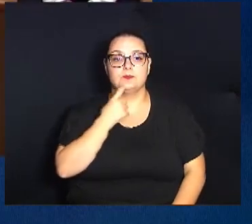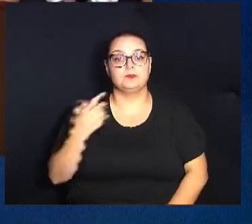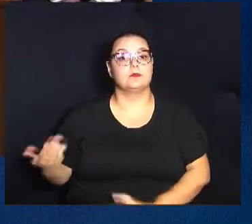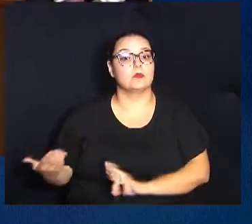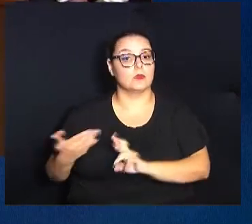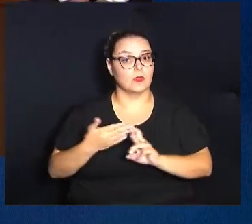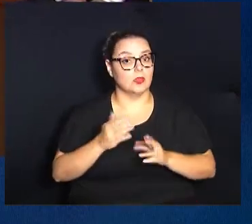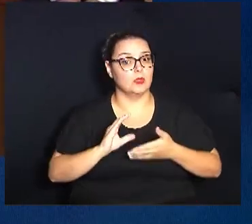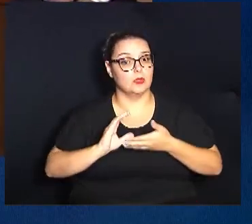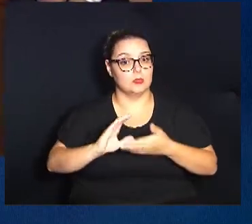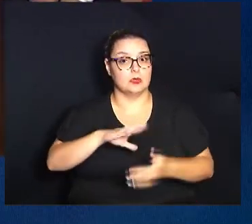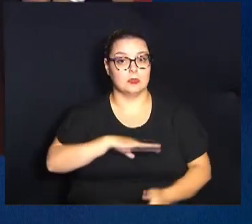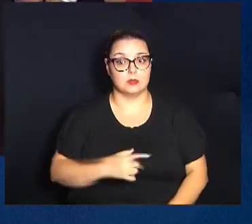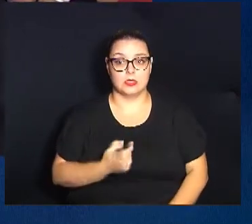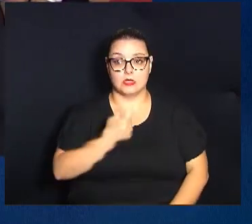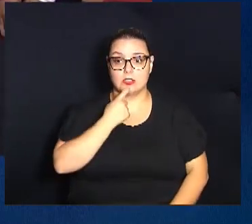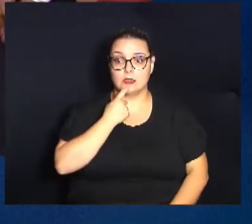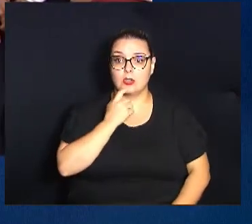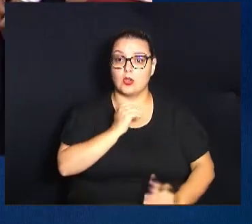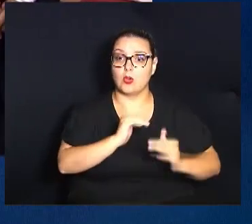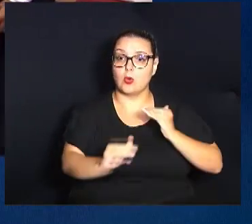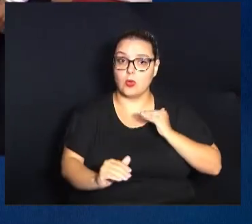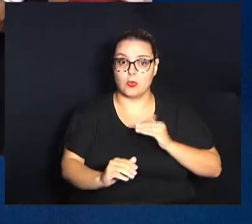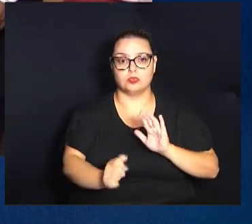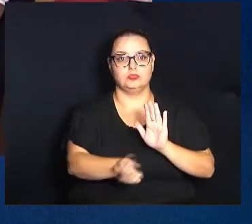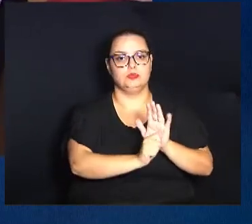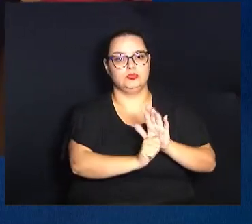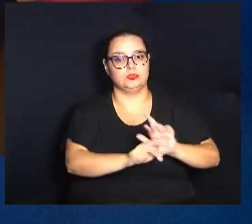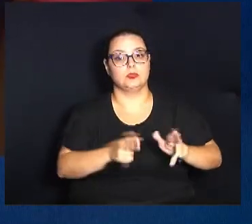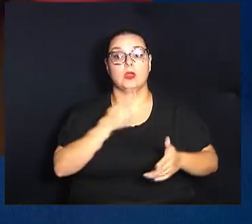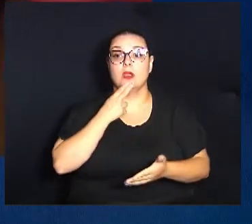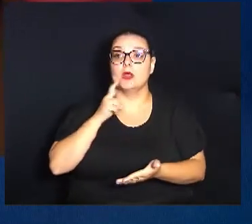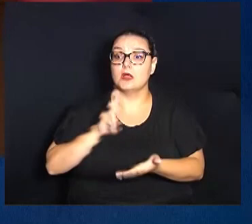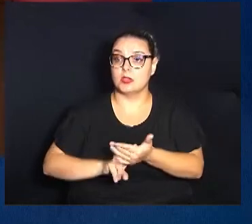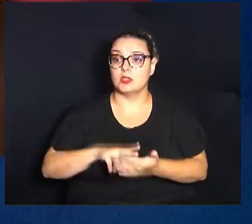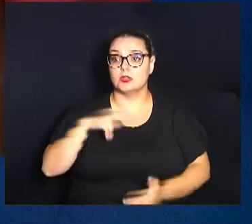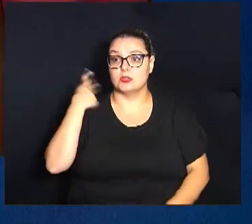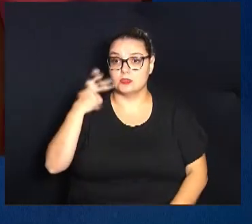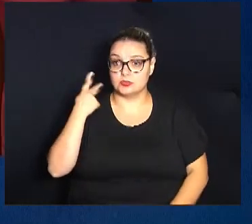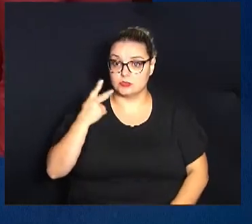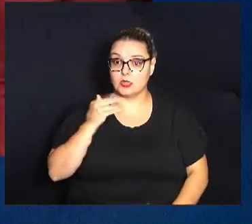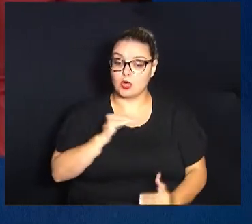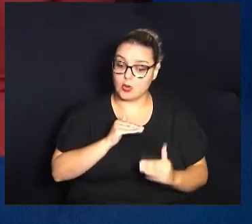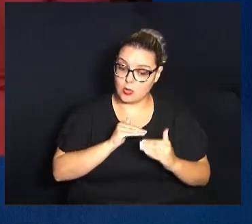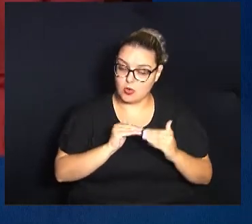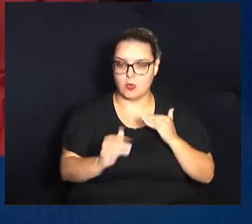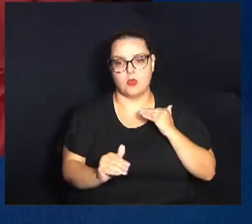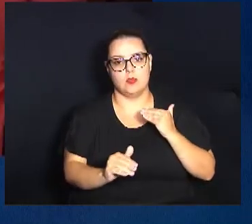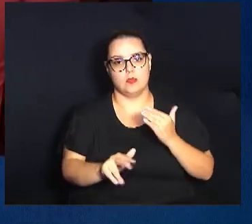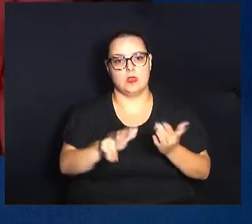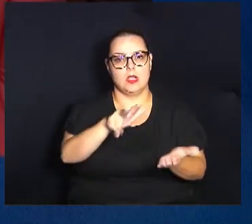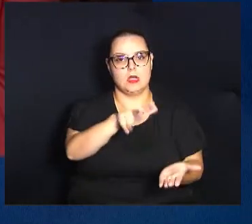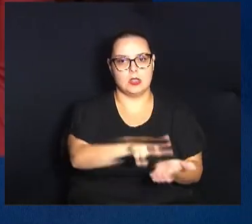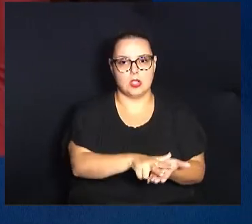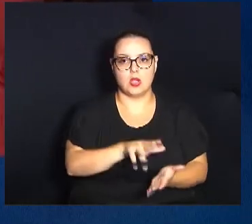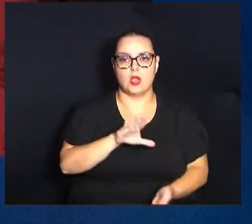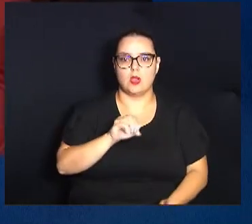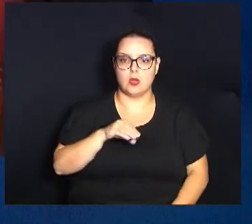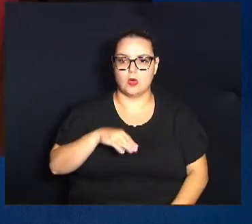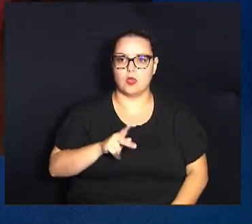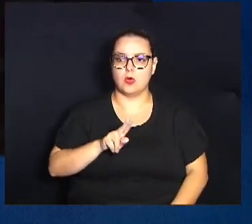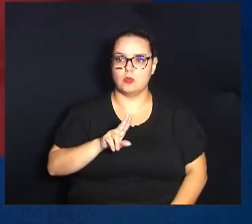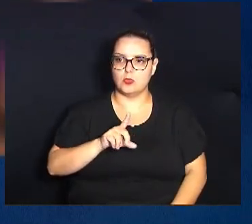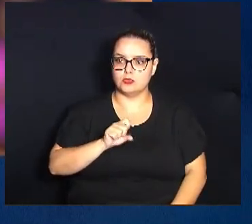do Conselho Municipal Antidrogas entregam carta aos vereadores contrários à internação compulsória de usuários